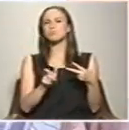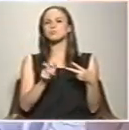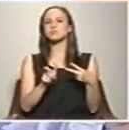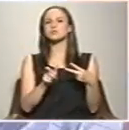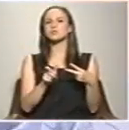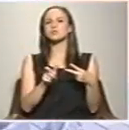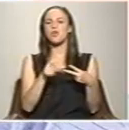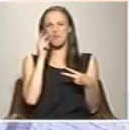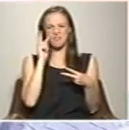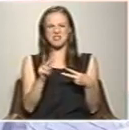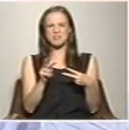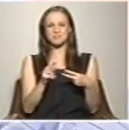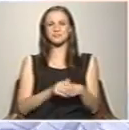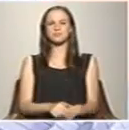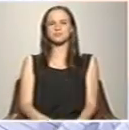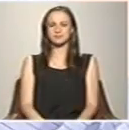mas a vi, o